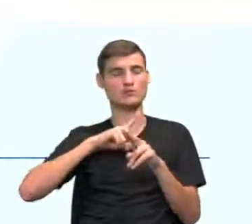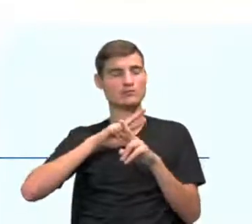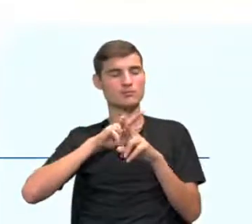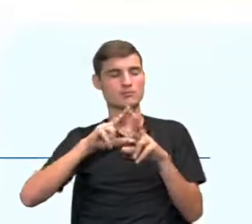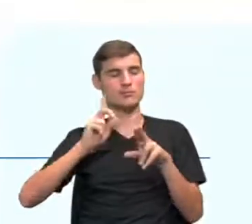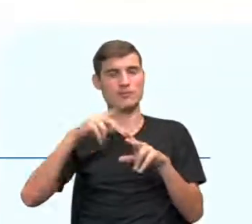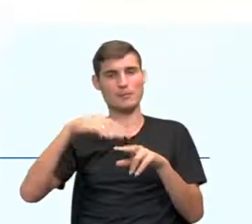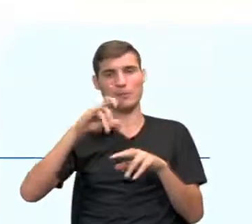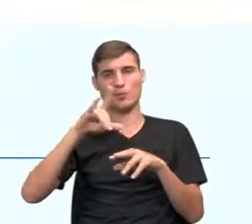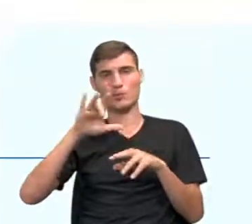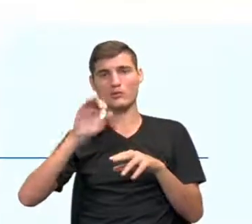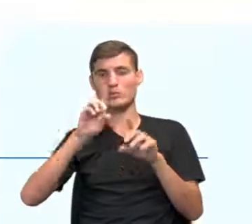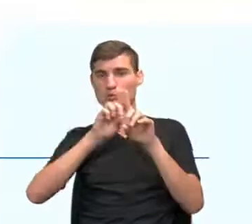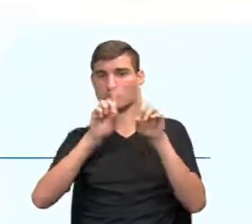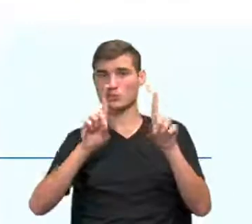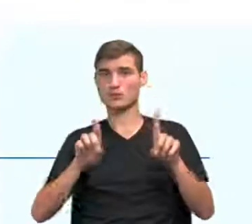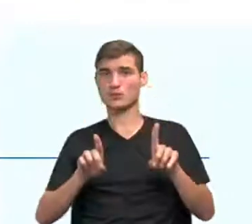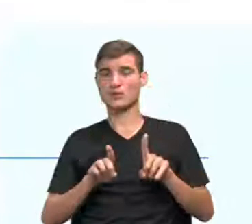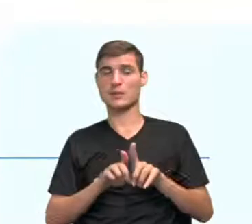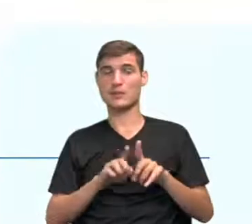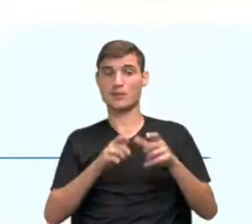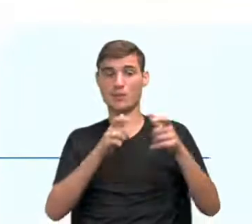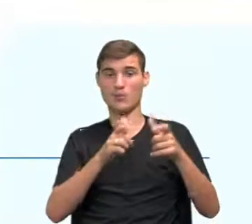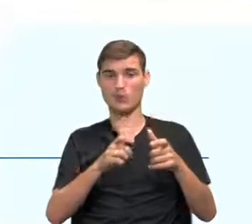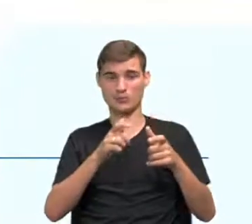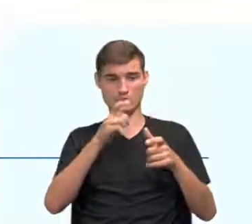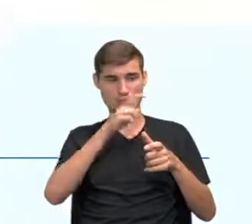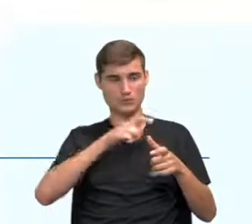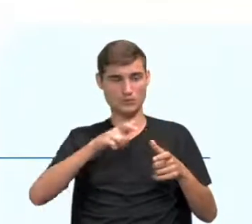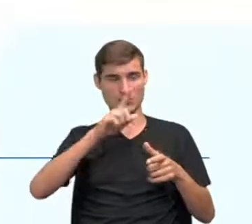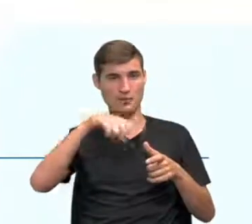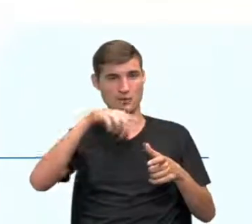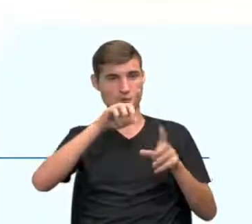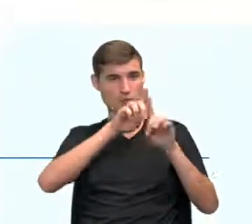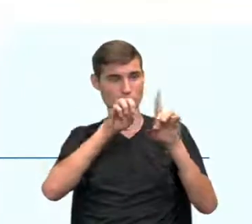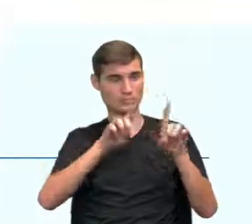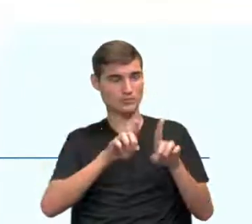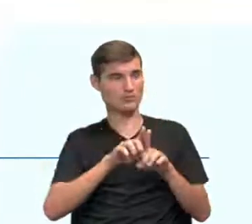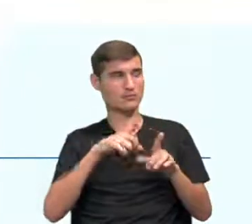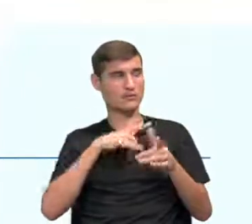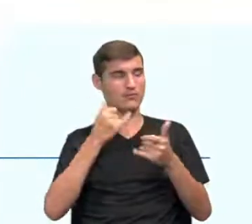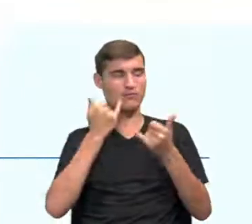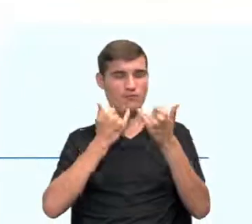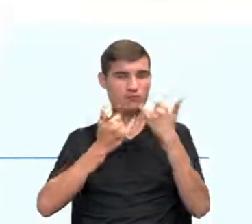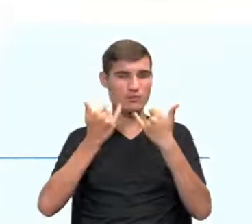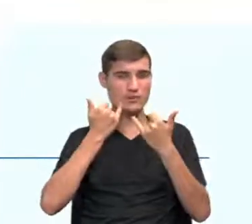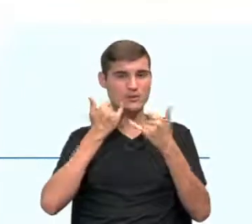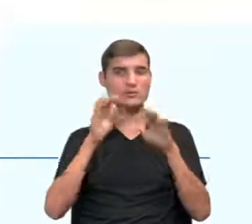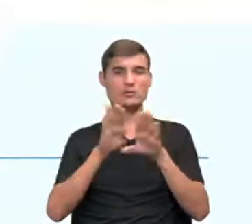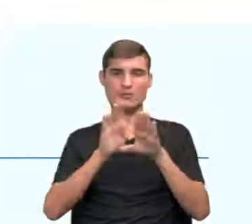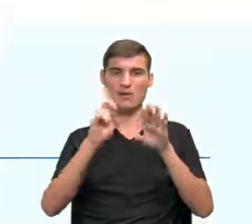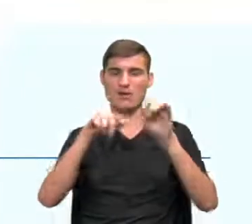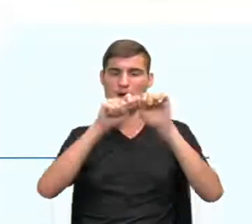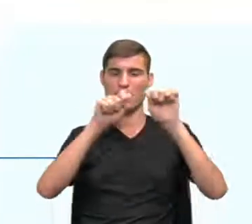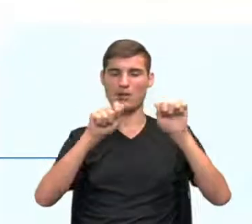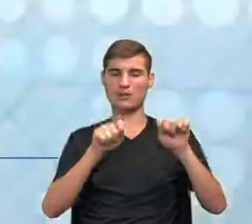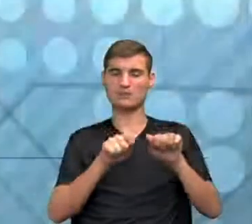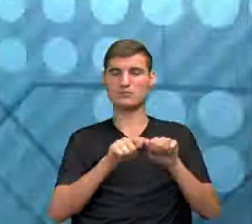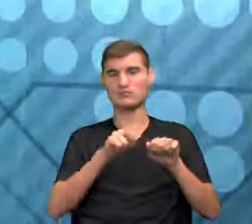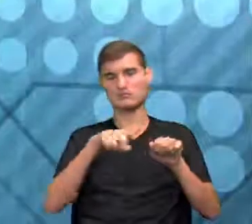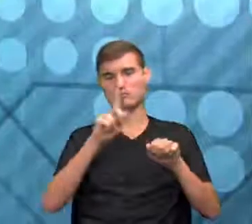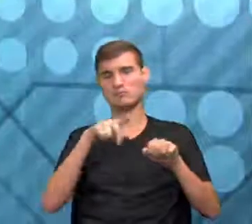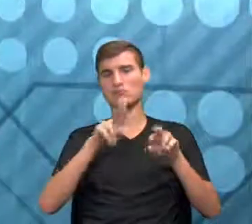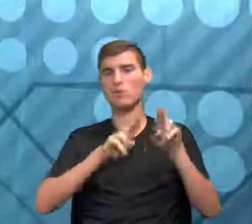de modulação digital, onde a portadora é digital e a informação é analógica. Então, essa é uma